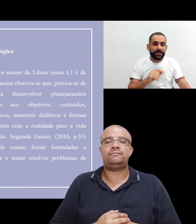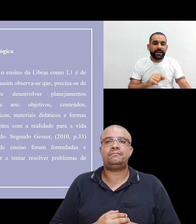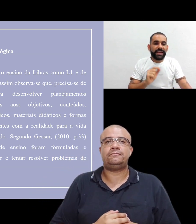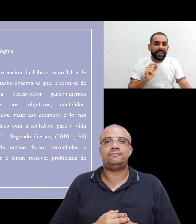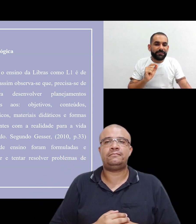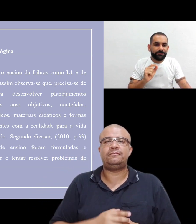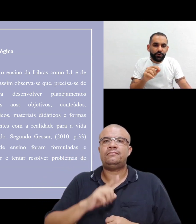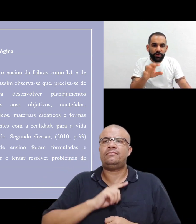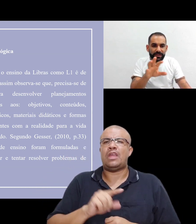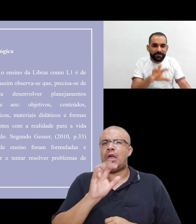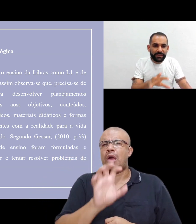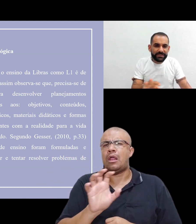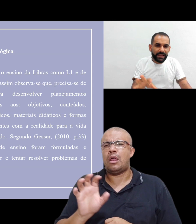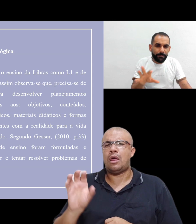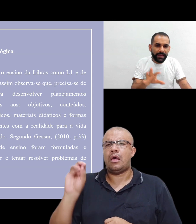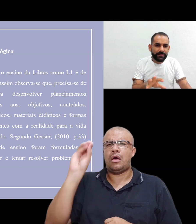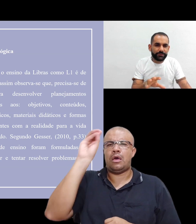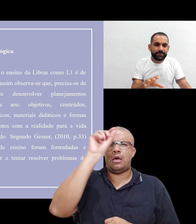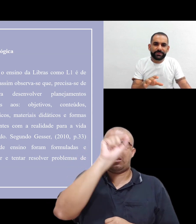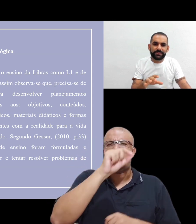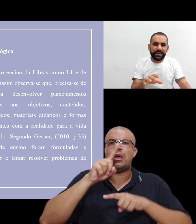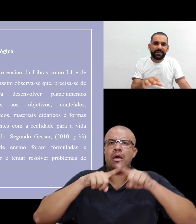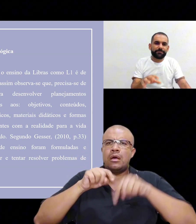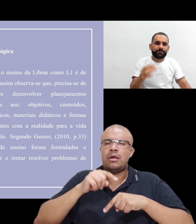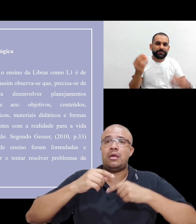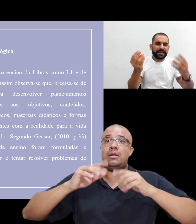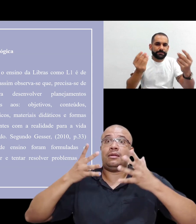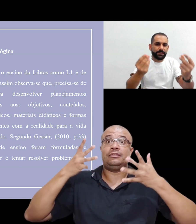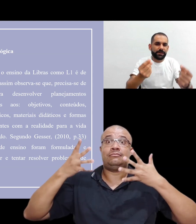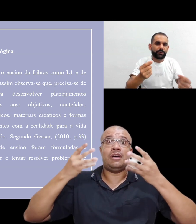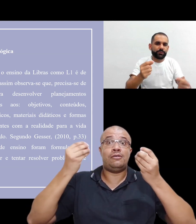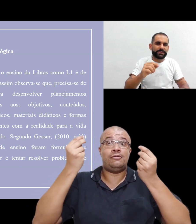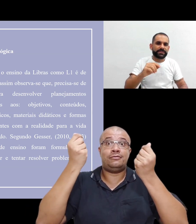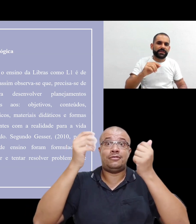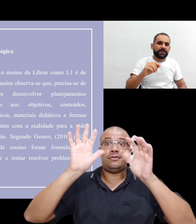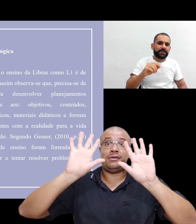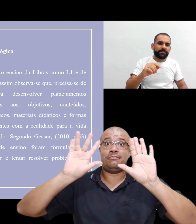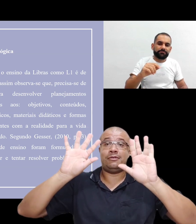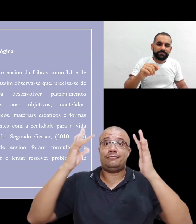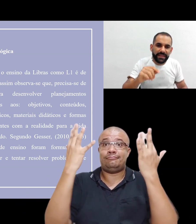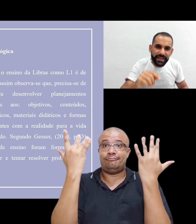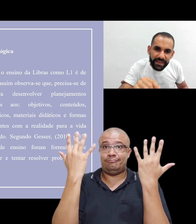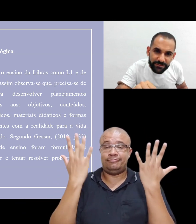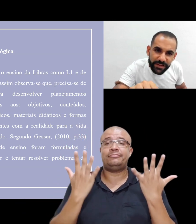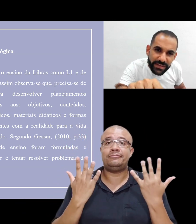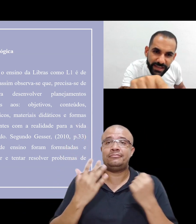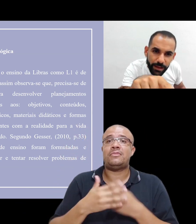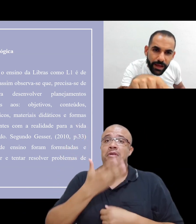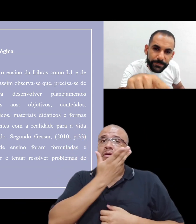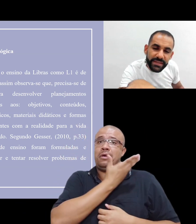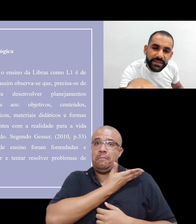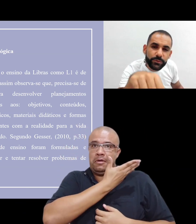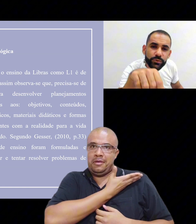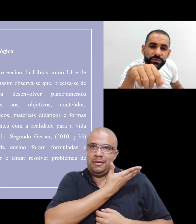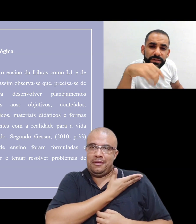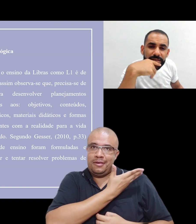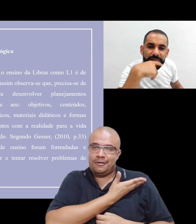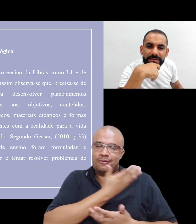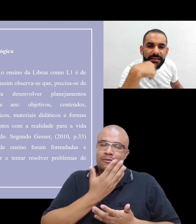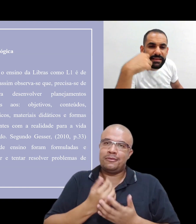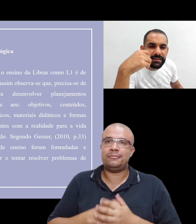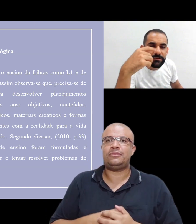Uranga. Ela coloca aí vários elementos, né, das mãos, né, e fala que há